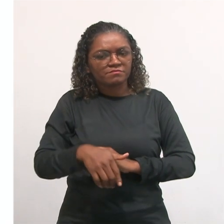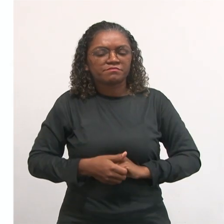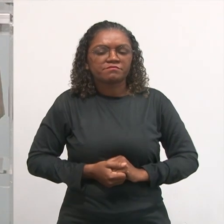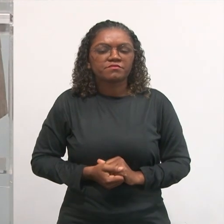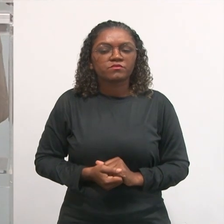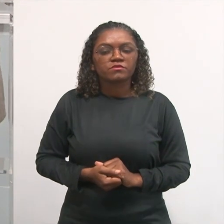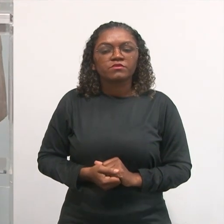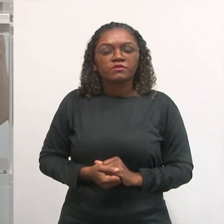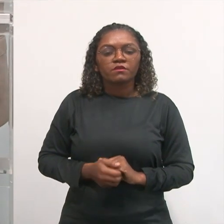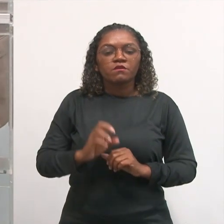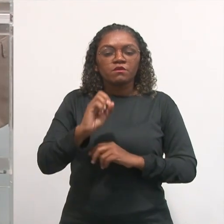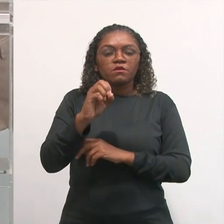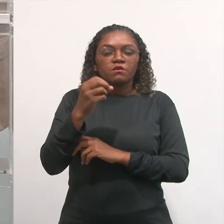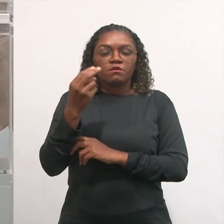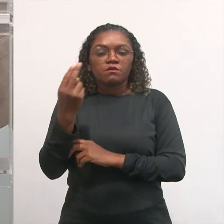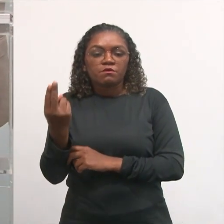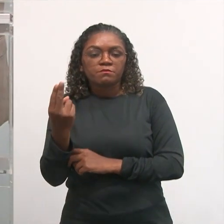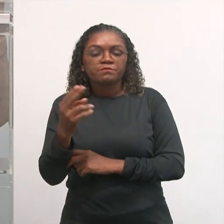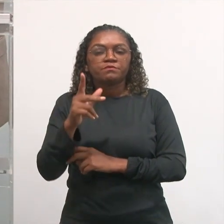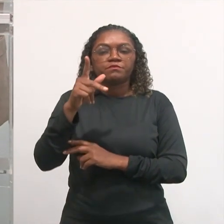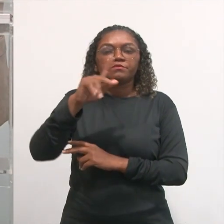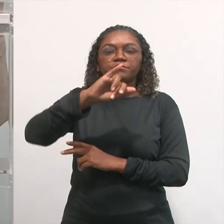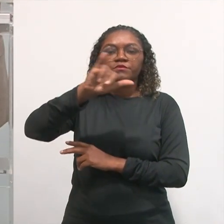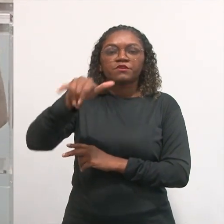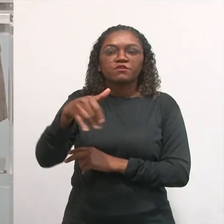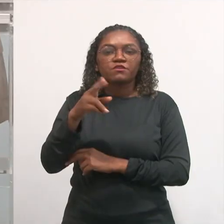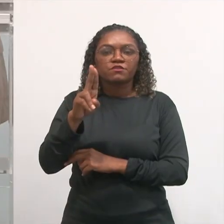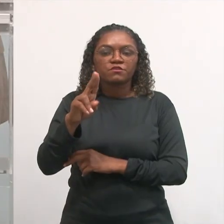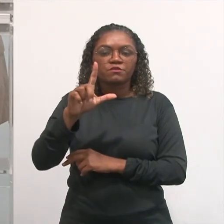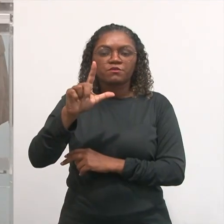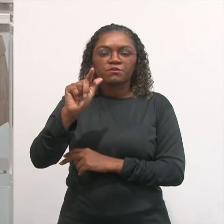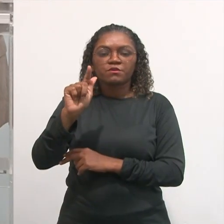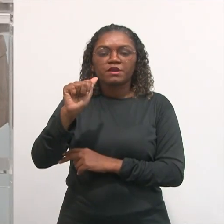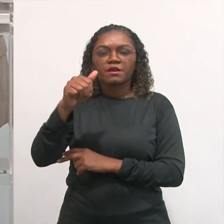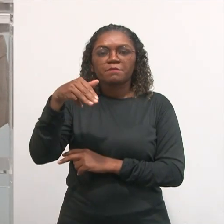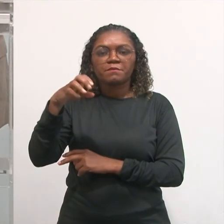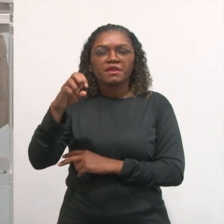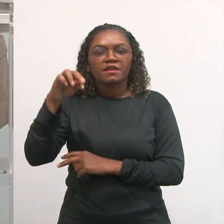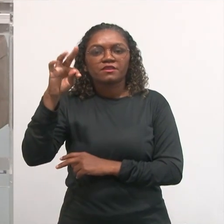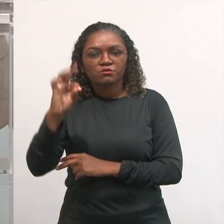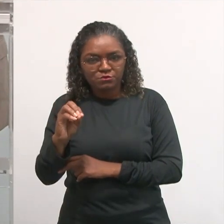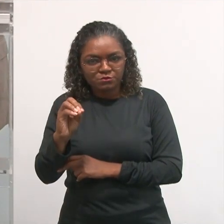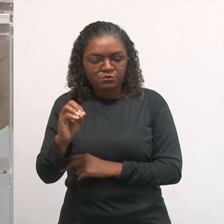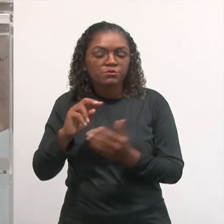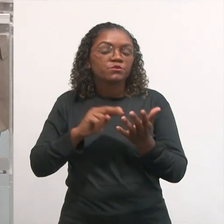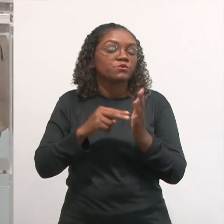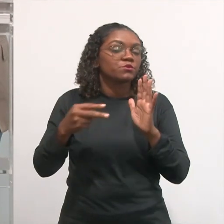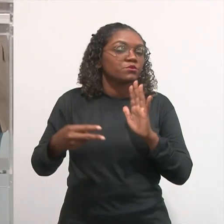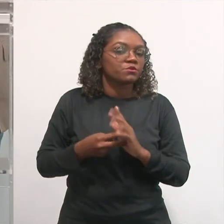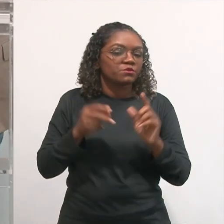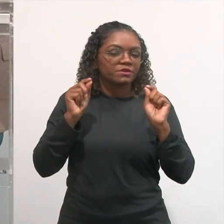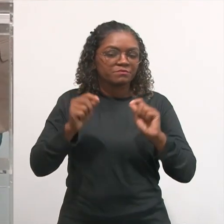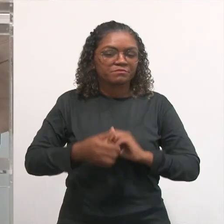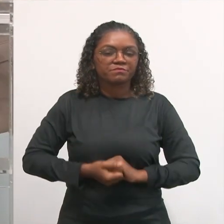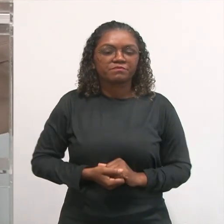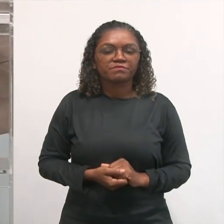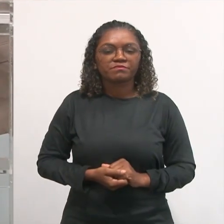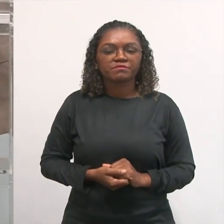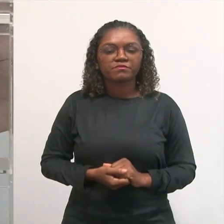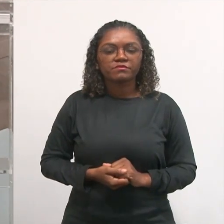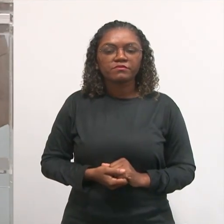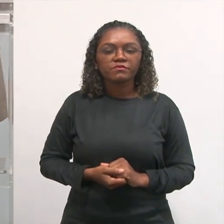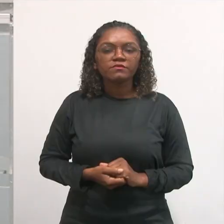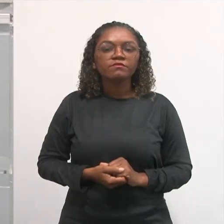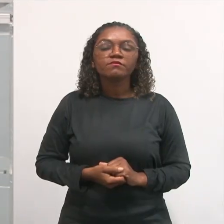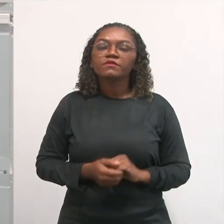por exemplo, né, eu vou pegar o exemplo dos pacientes lá do posto de saúde, eu vou fazer uma pesquisa com eles, mas eu quero